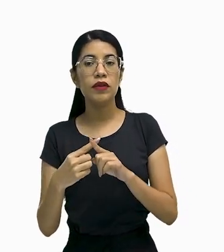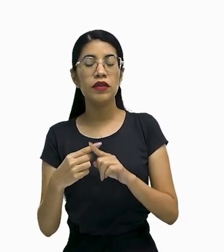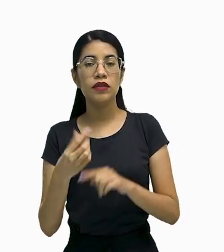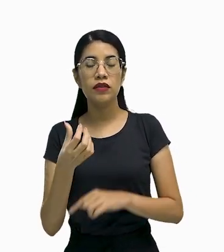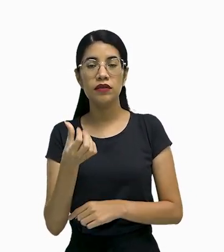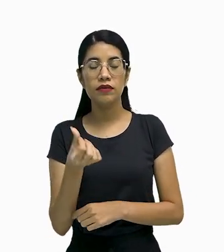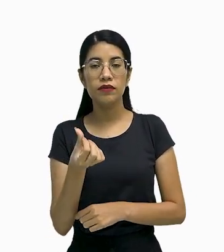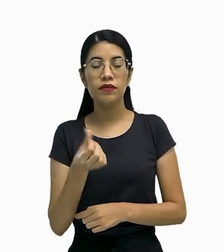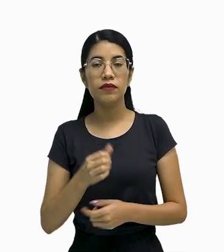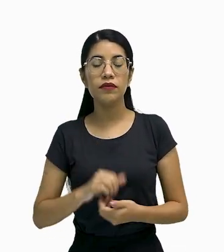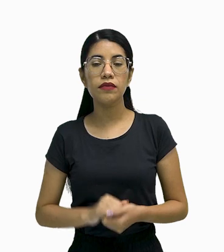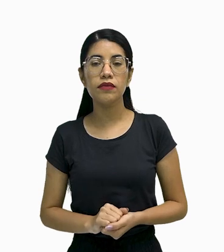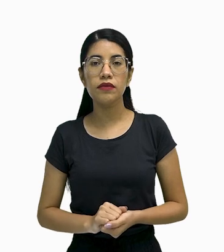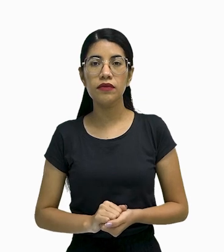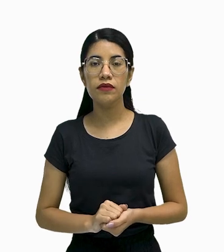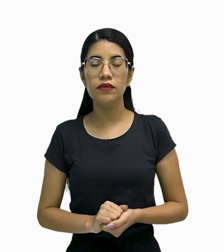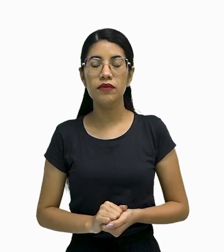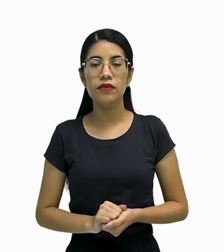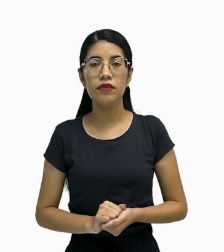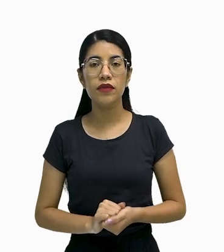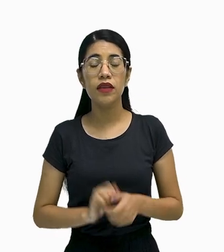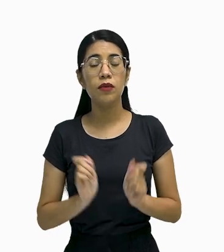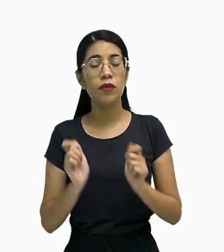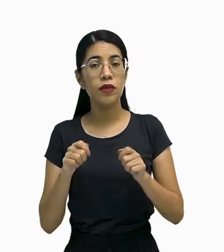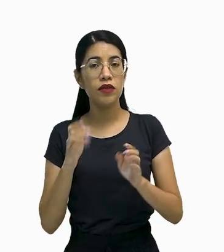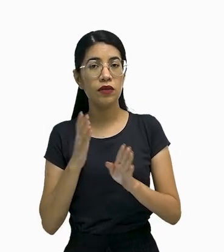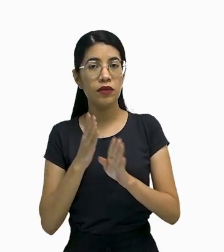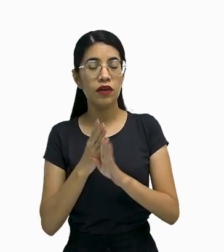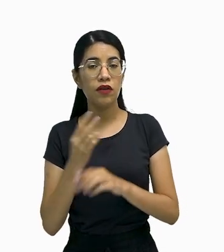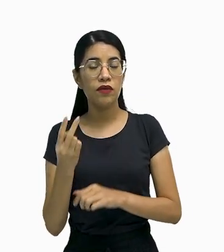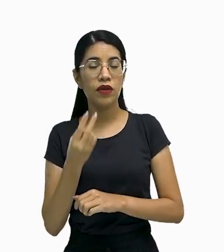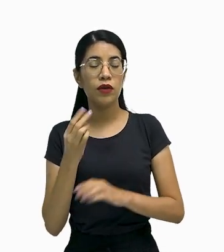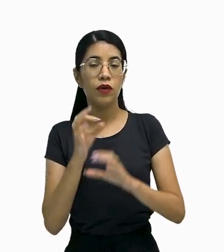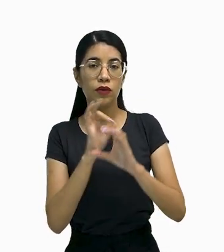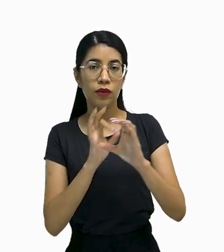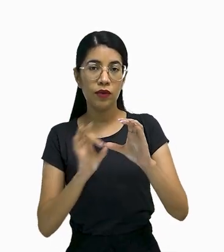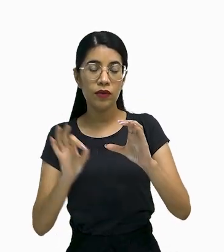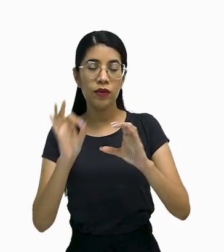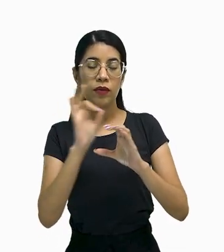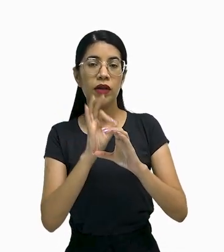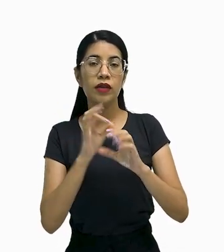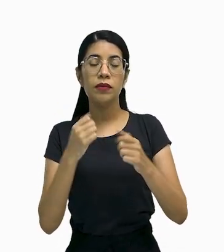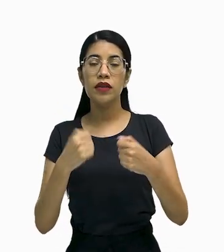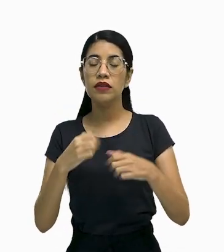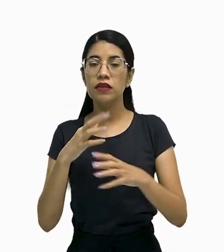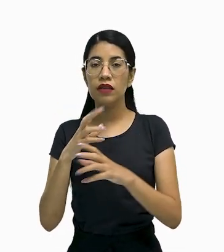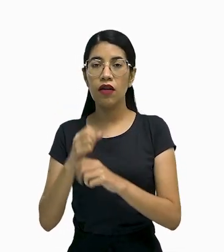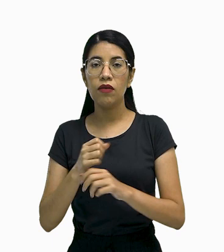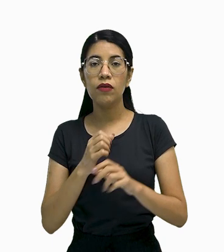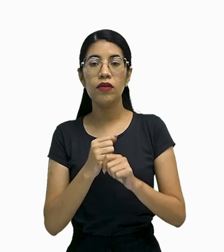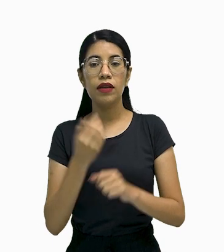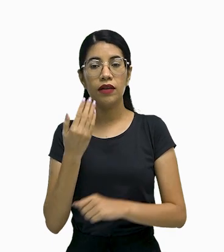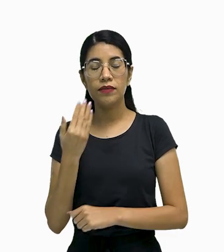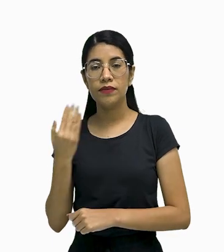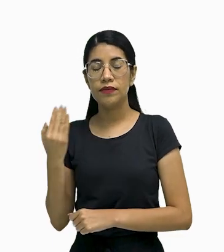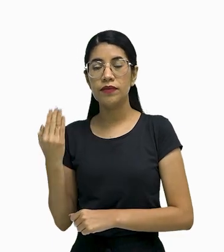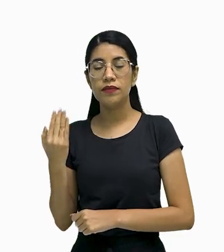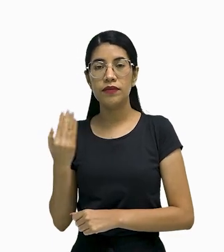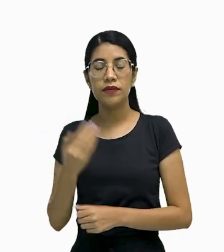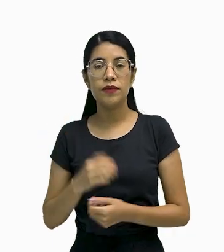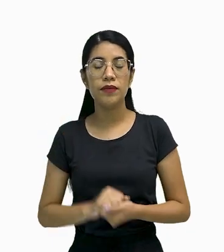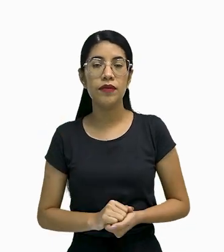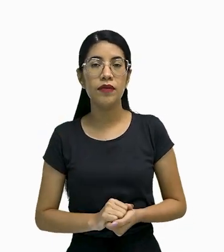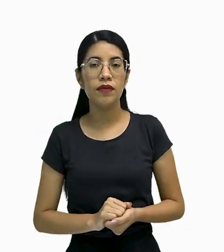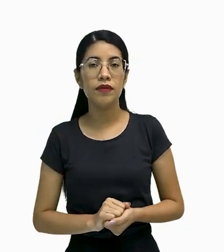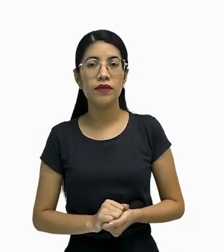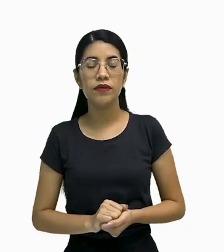que é 6. Ou seja, para encontrarmos o comprimento, basta resolvermos esse produto entre